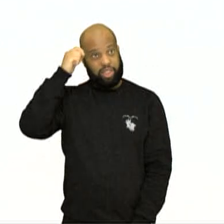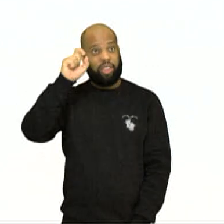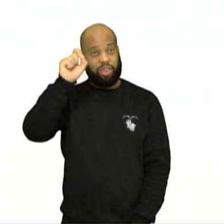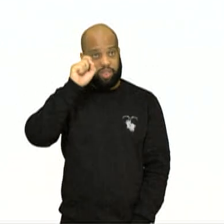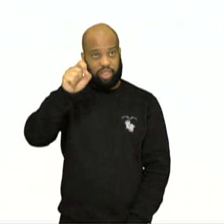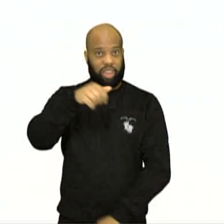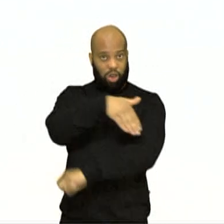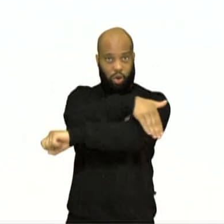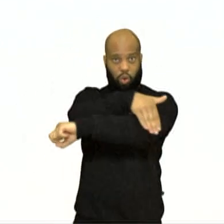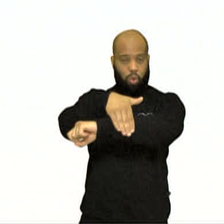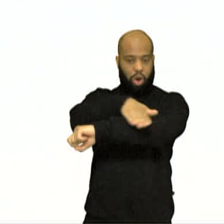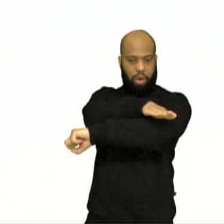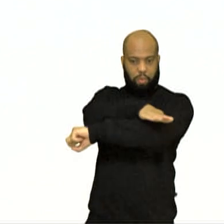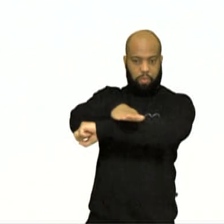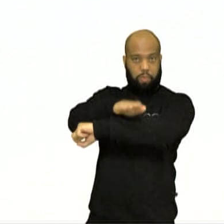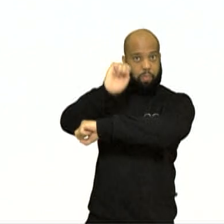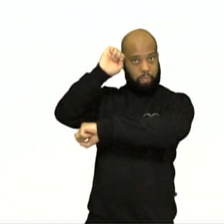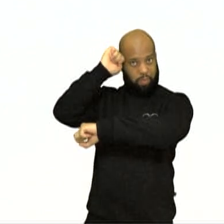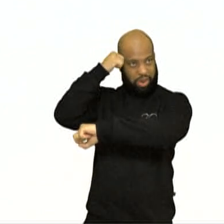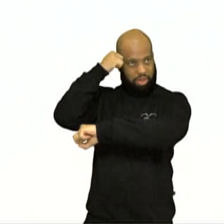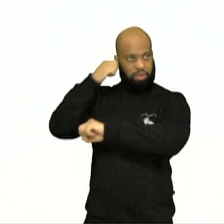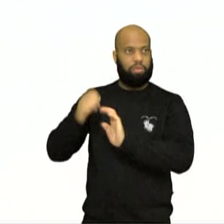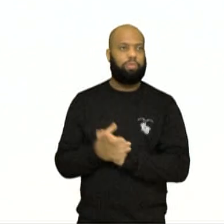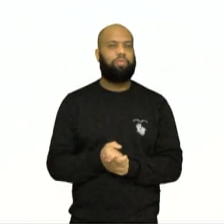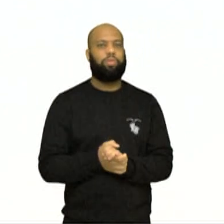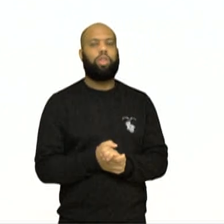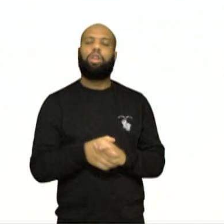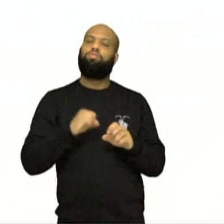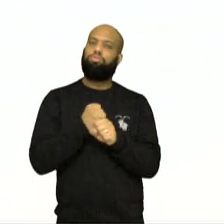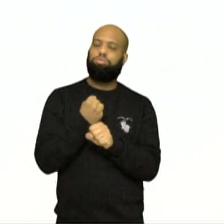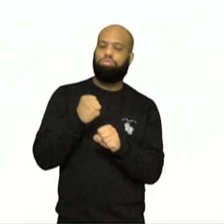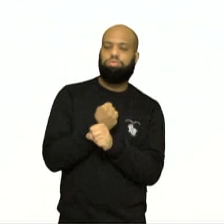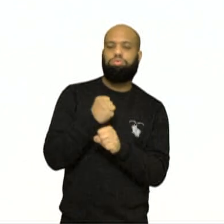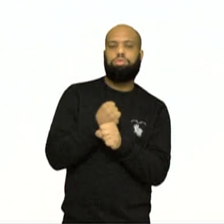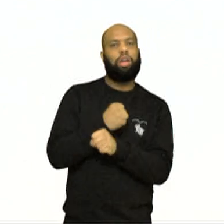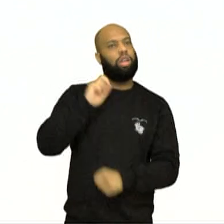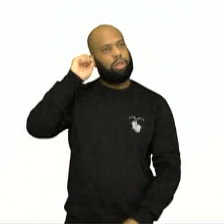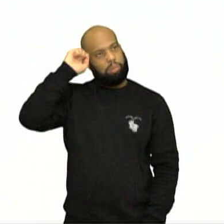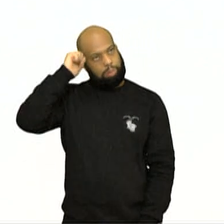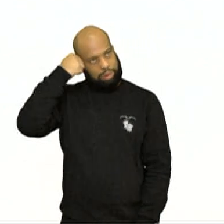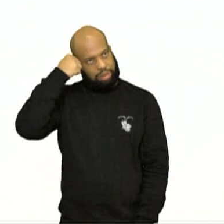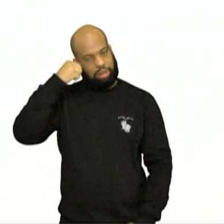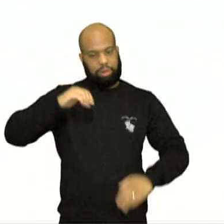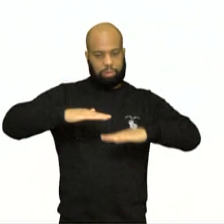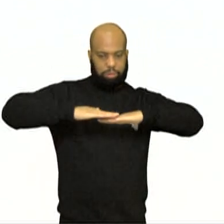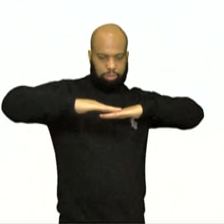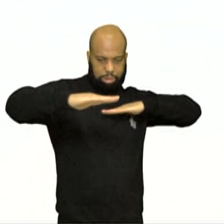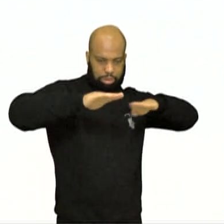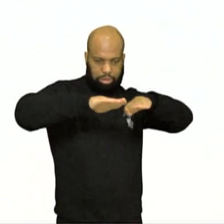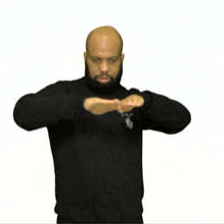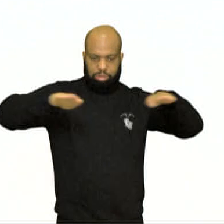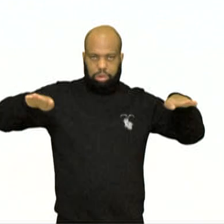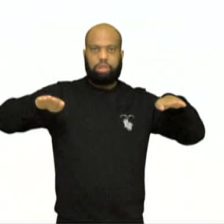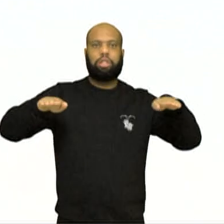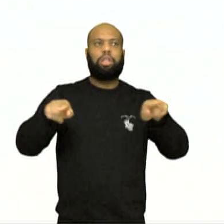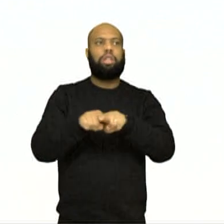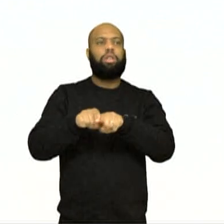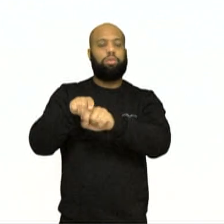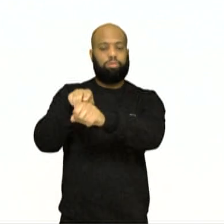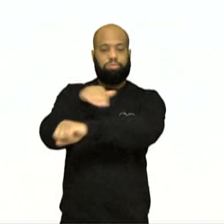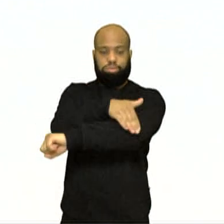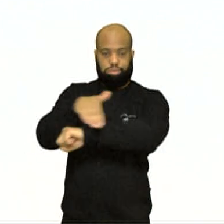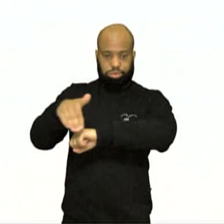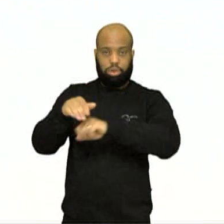pavimentação, ou seja, concreto, asfalto, né? Então as calçadas, as ruas, mas